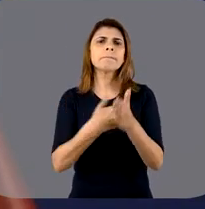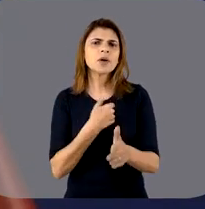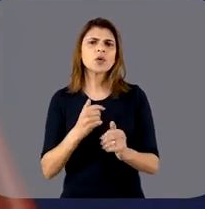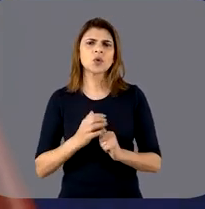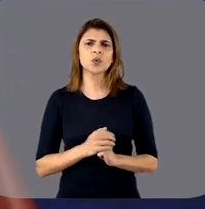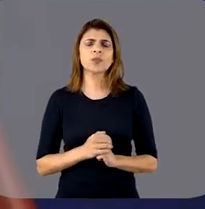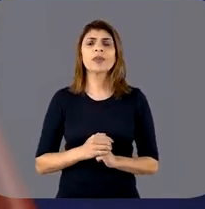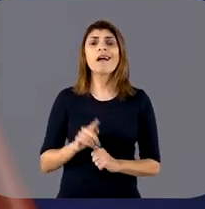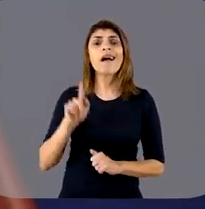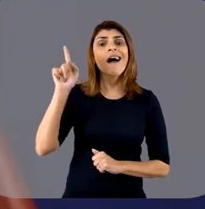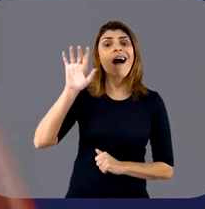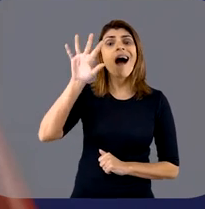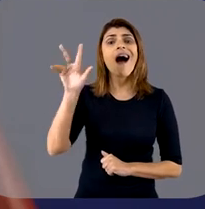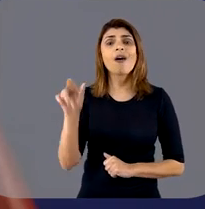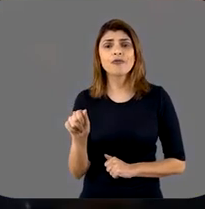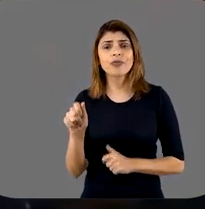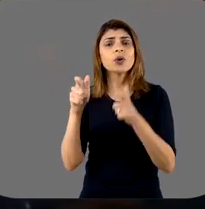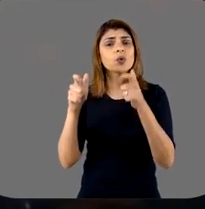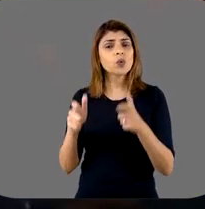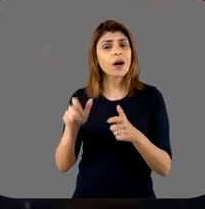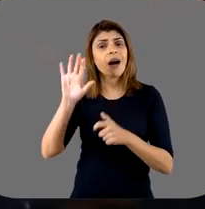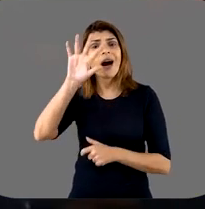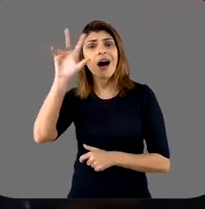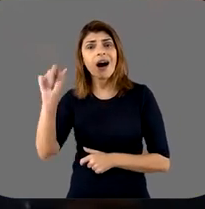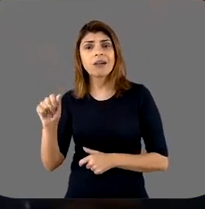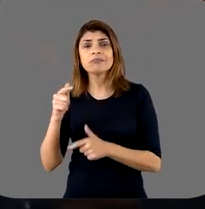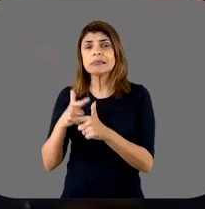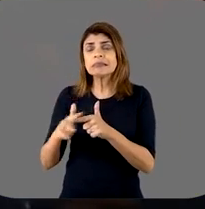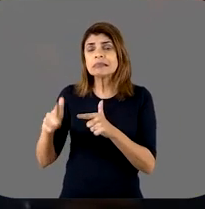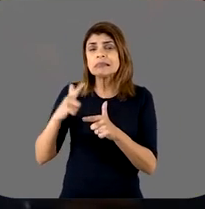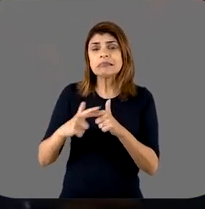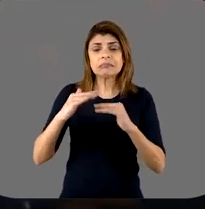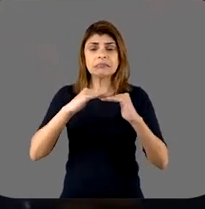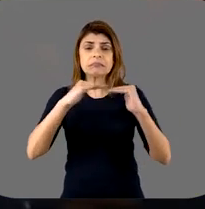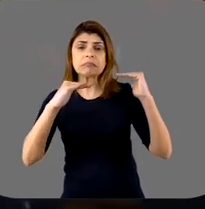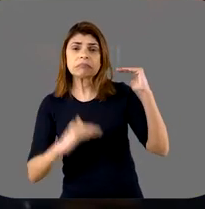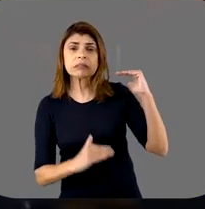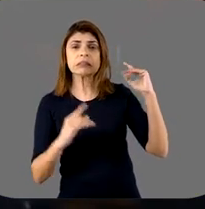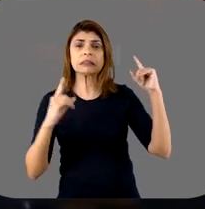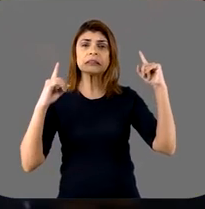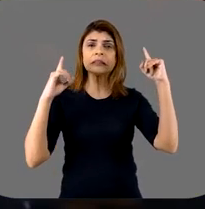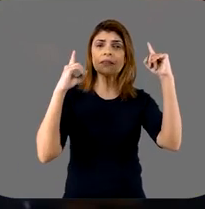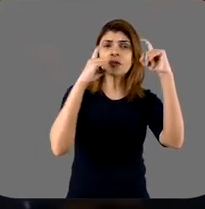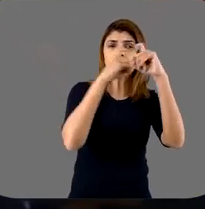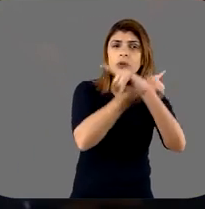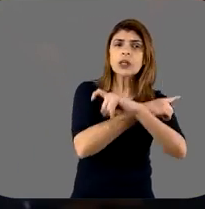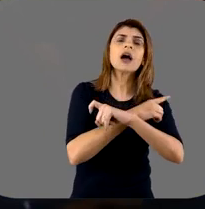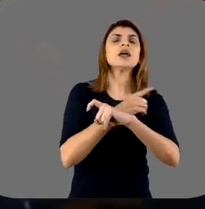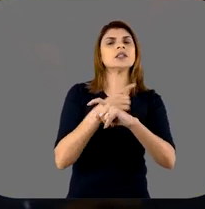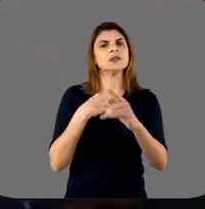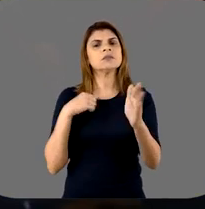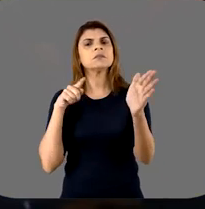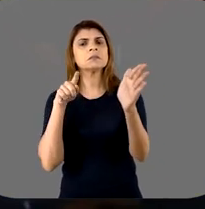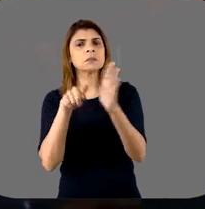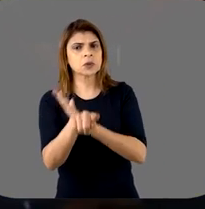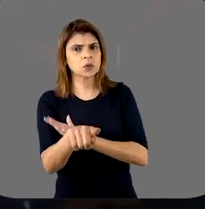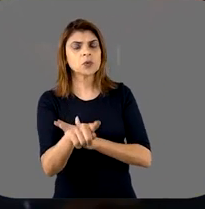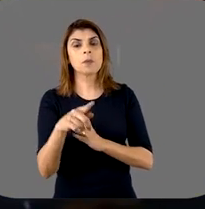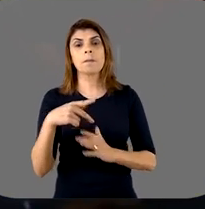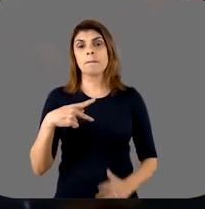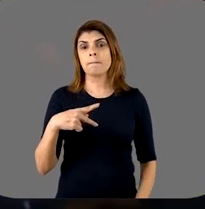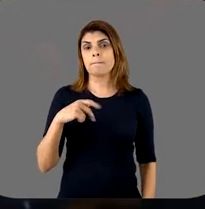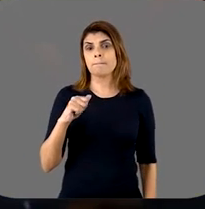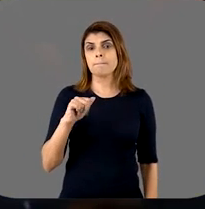falando aqui sobre a África, né, sobre a questão até dessa disparidade, das dificuldades. Eu repasso essa pergunta para o doutor Paulo